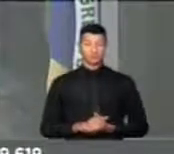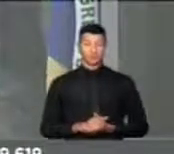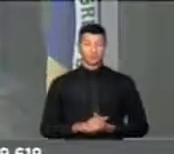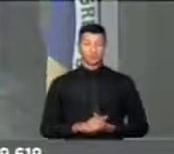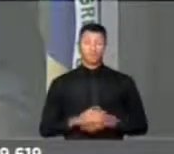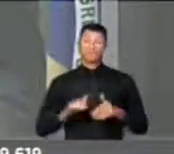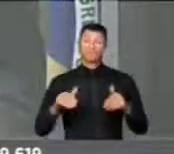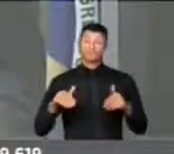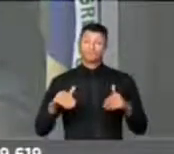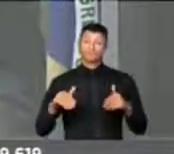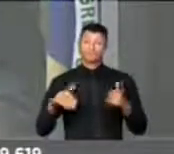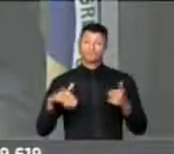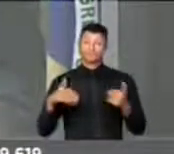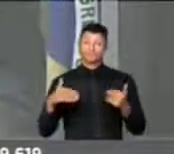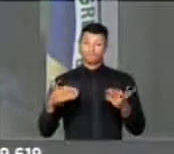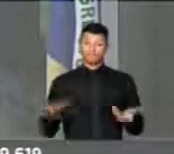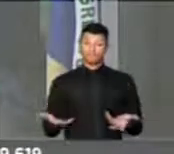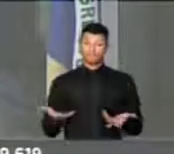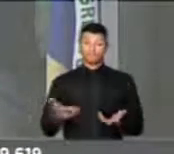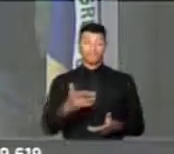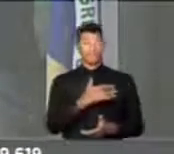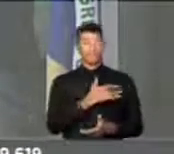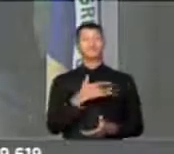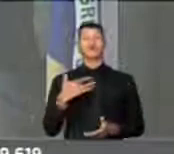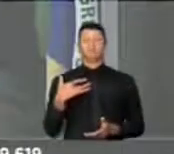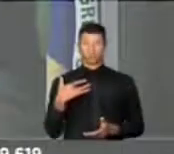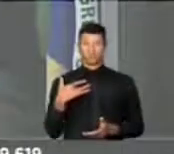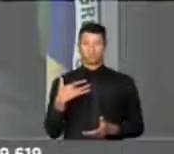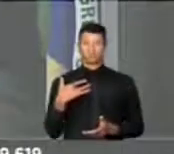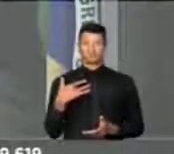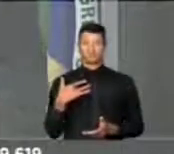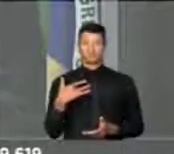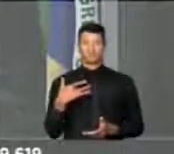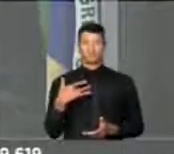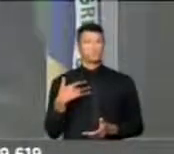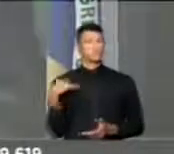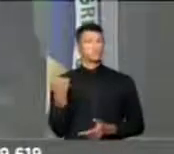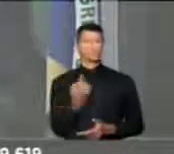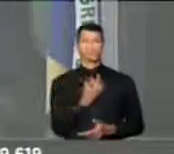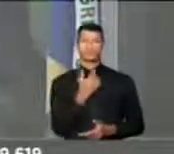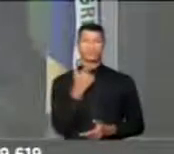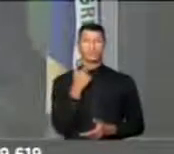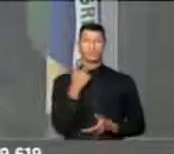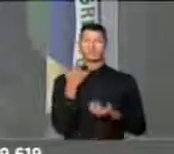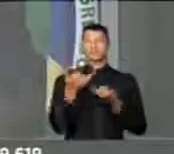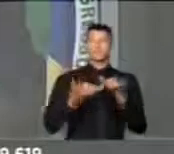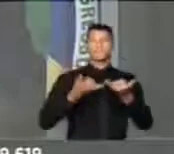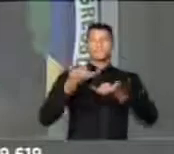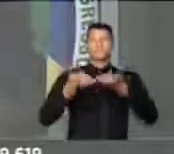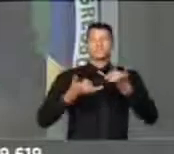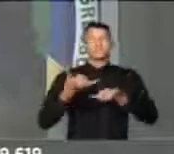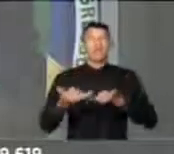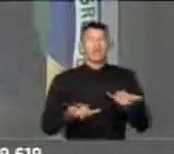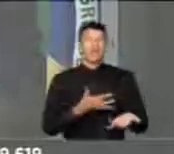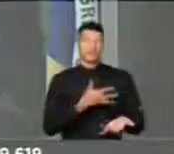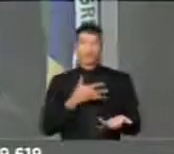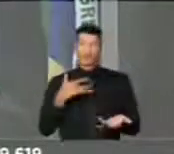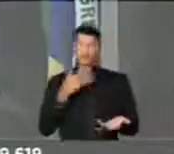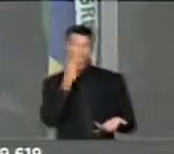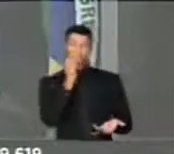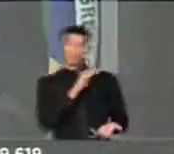E a saúde. Não podemos brincar com a saúde.